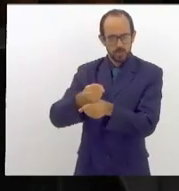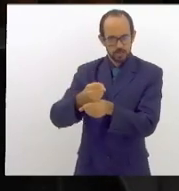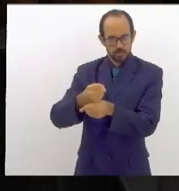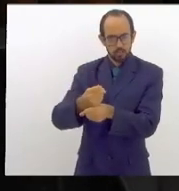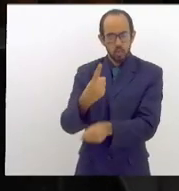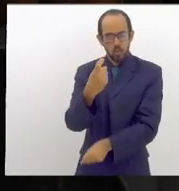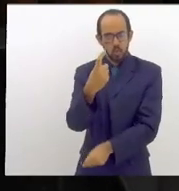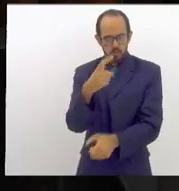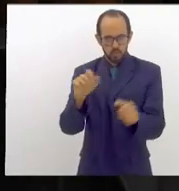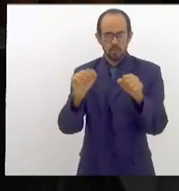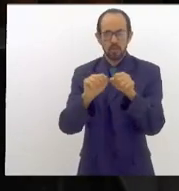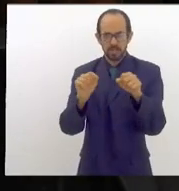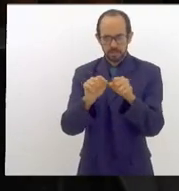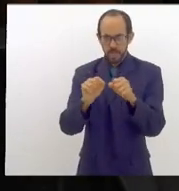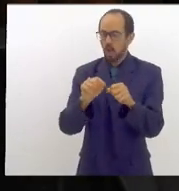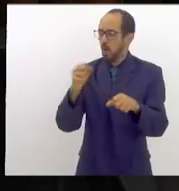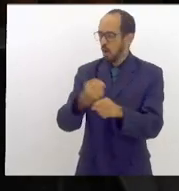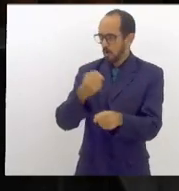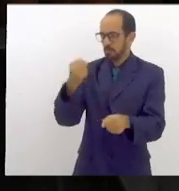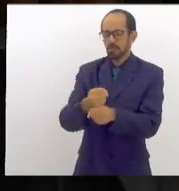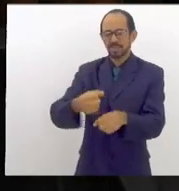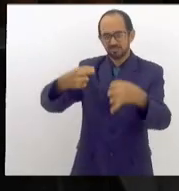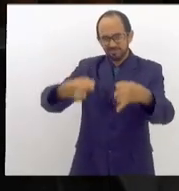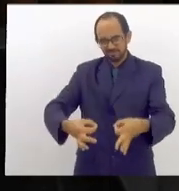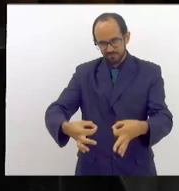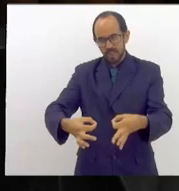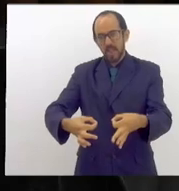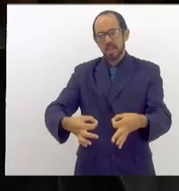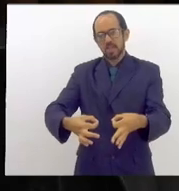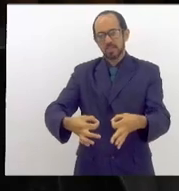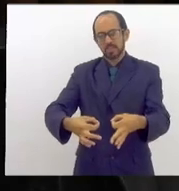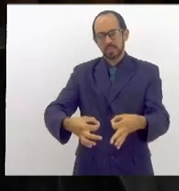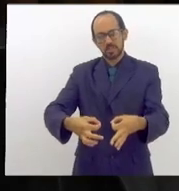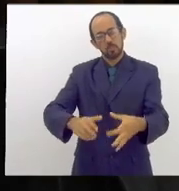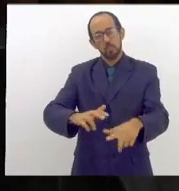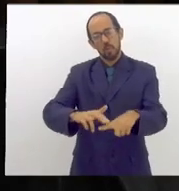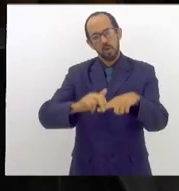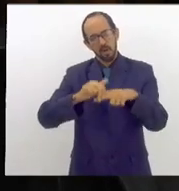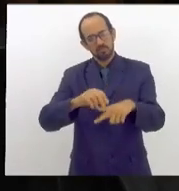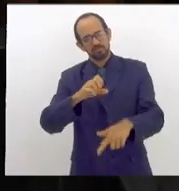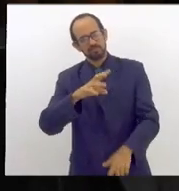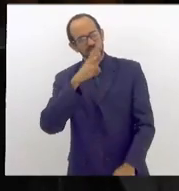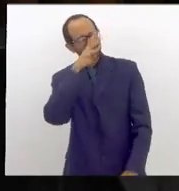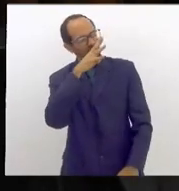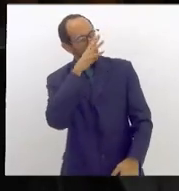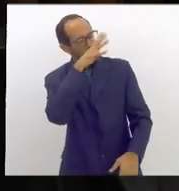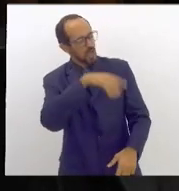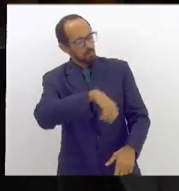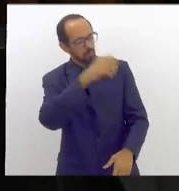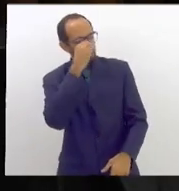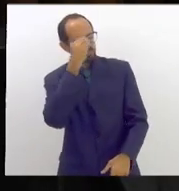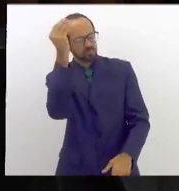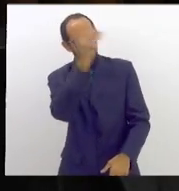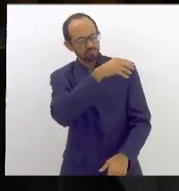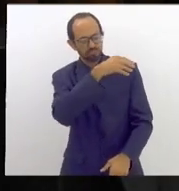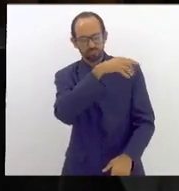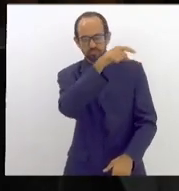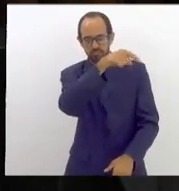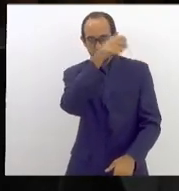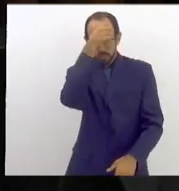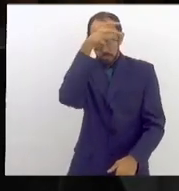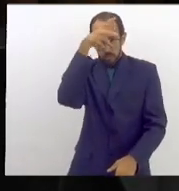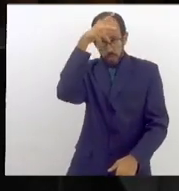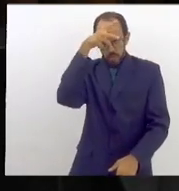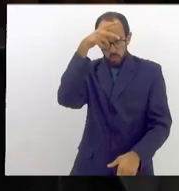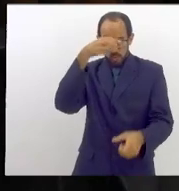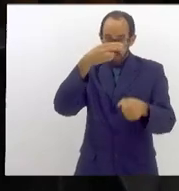obras efetivas naquela cidade haja Vista a negligência a desídia da prefeitura municipal o estado investiu